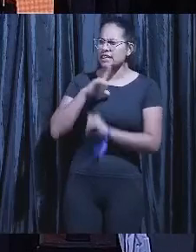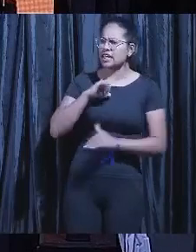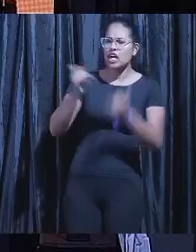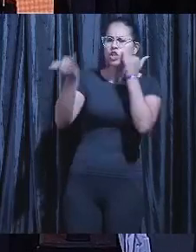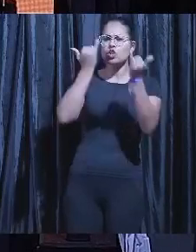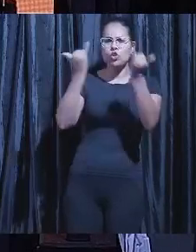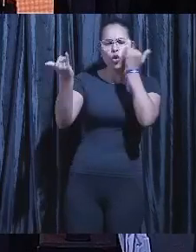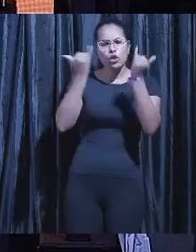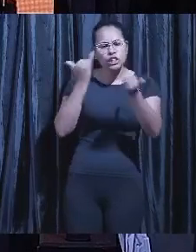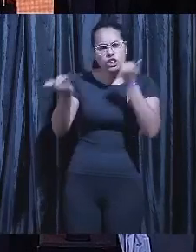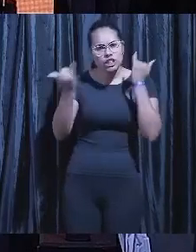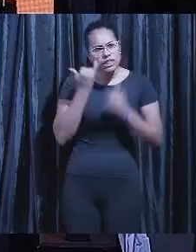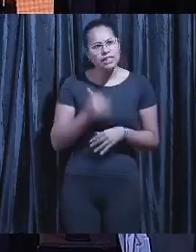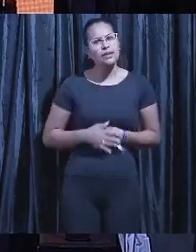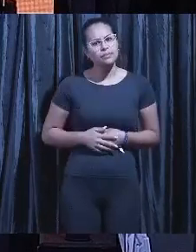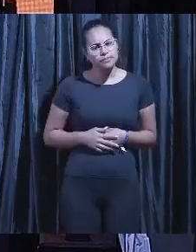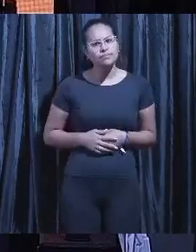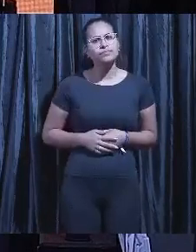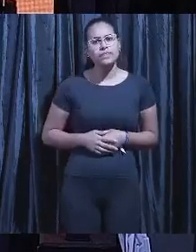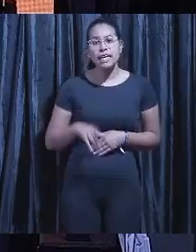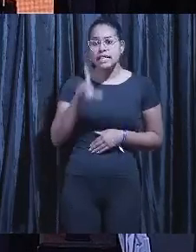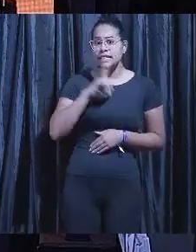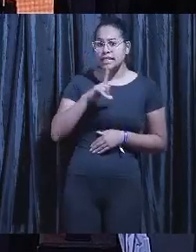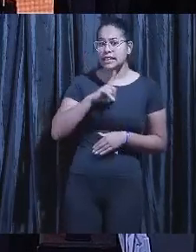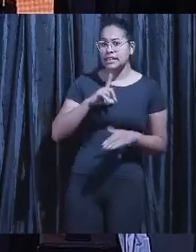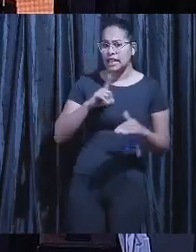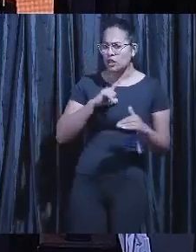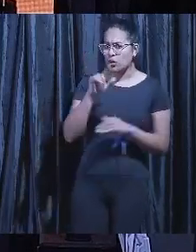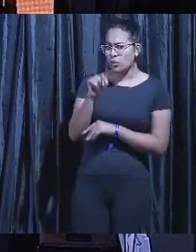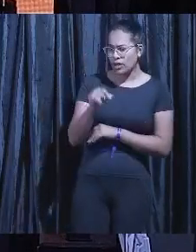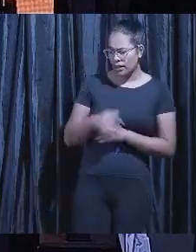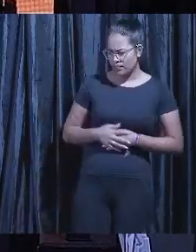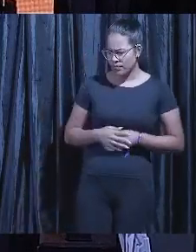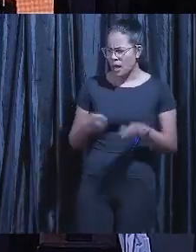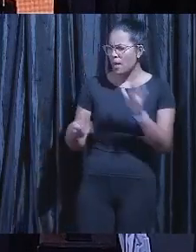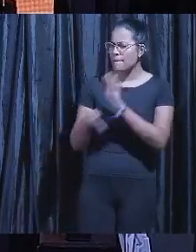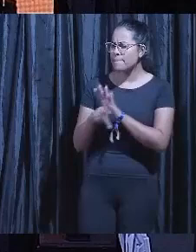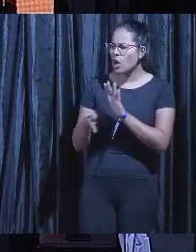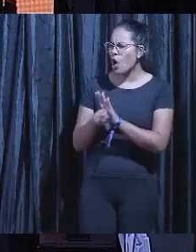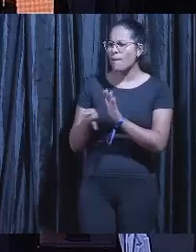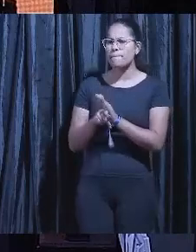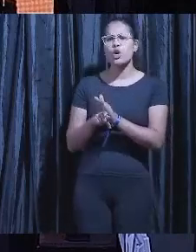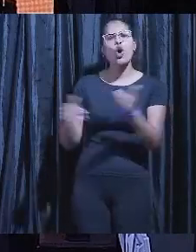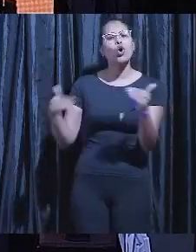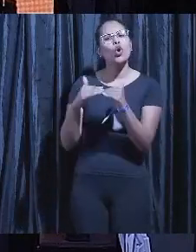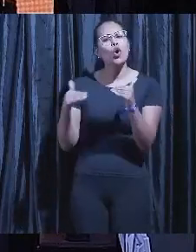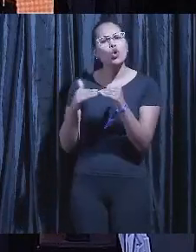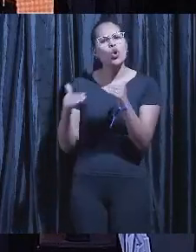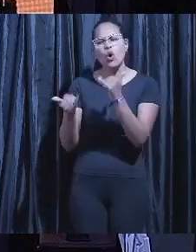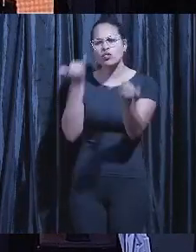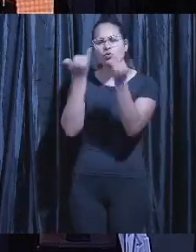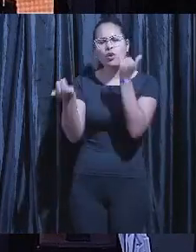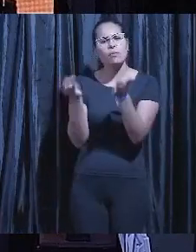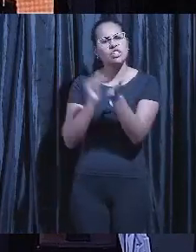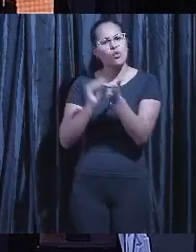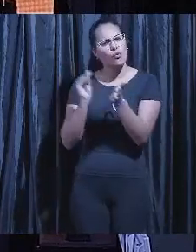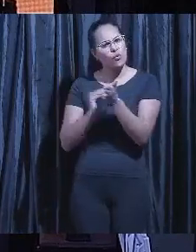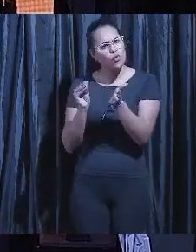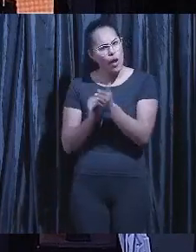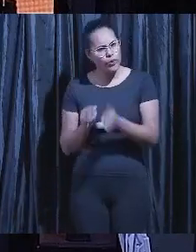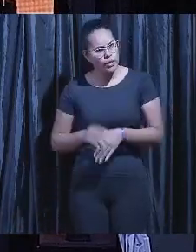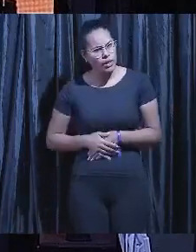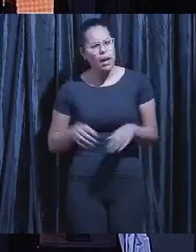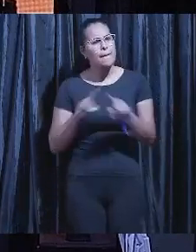enviesadas, que estão a favor da desinformação. Como é que esses estereótipos, que a gente já